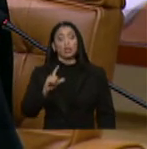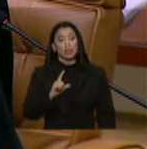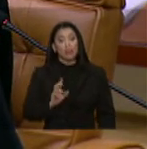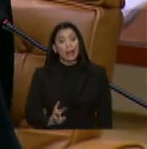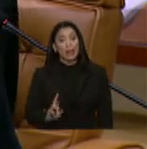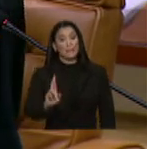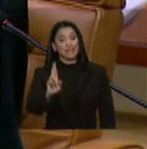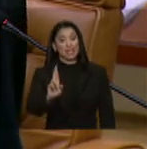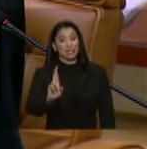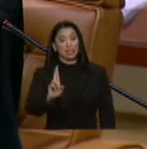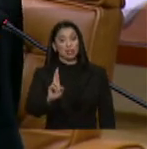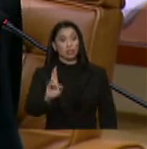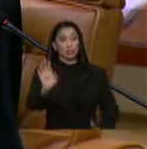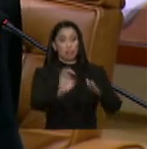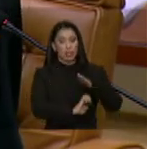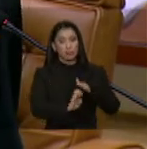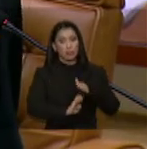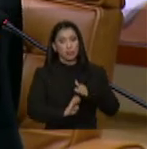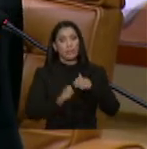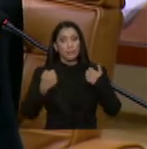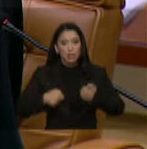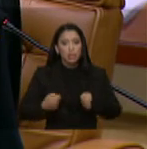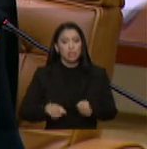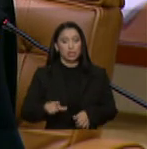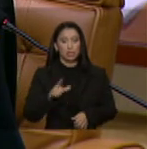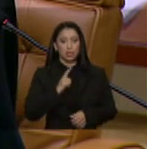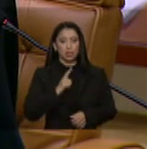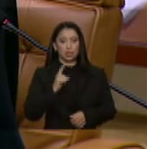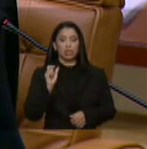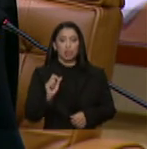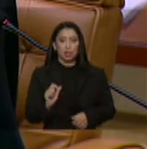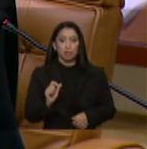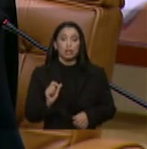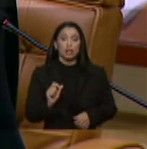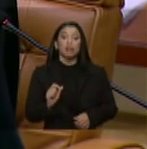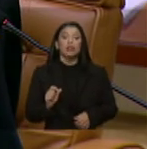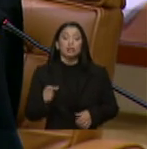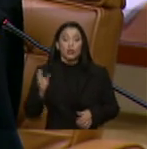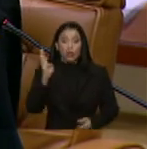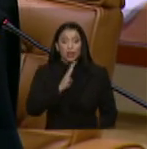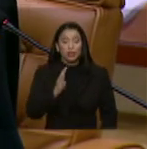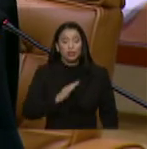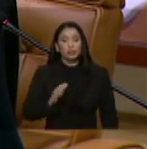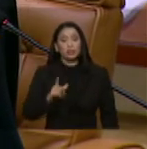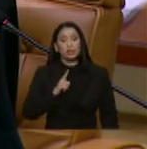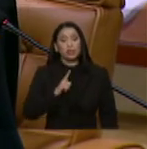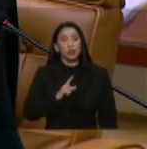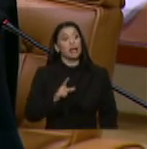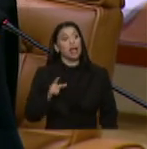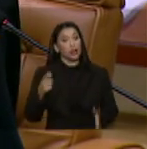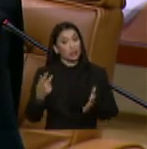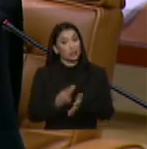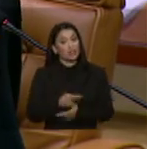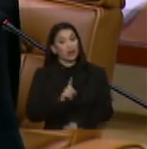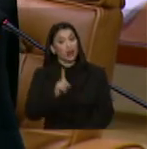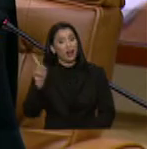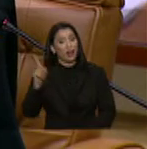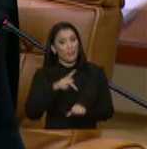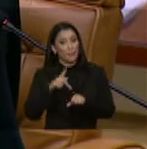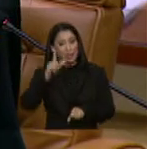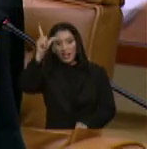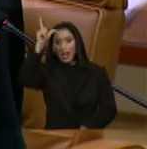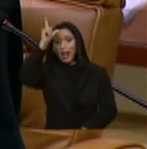da empresa e esse modelo é esse Líder Case brasileiro foi citado na Alemanha e as